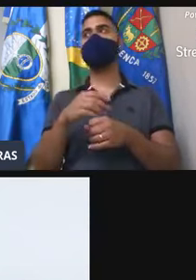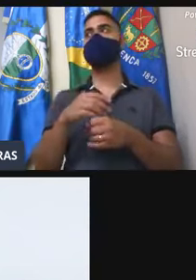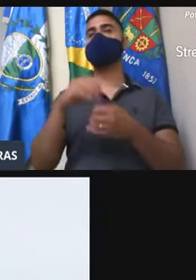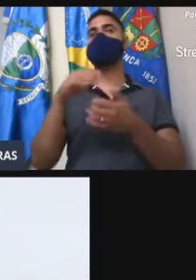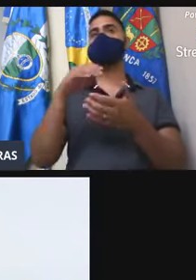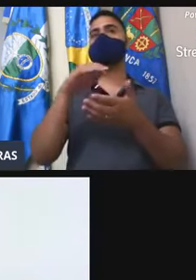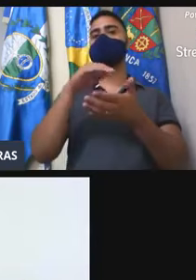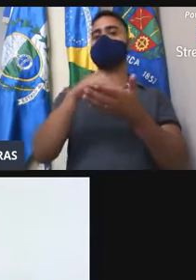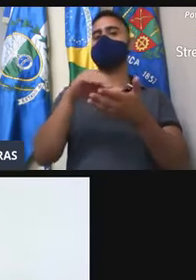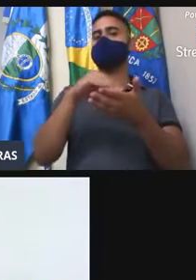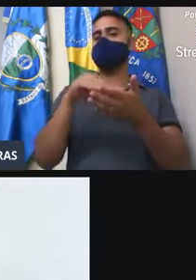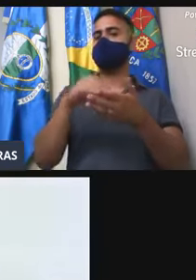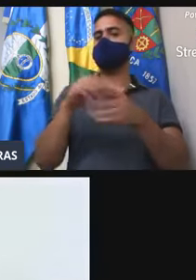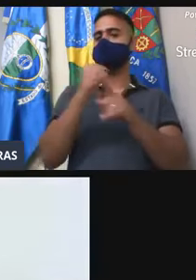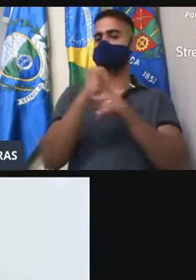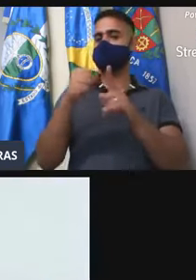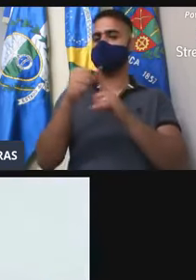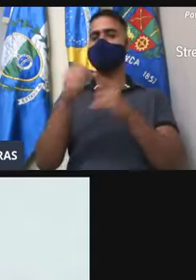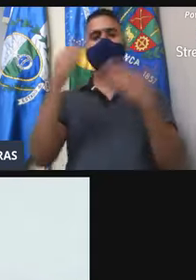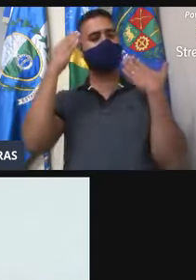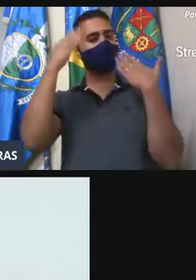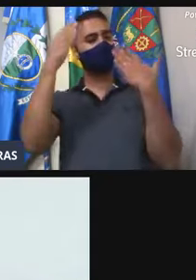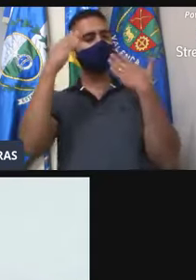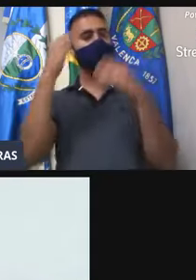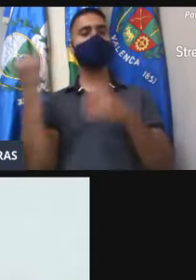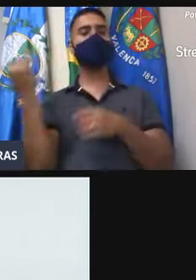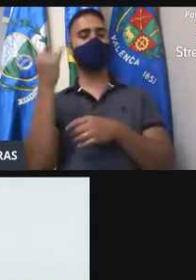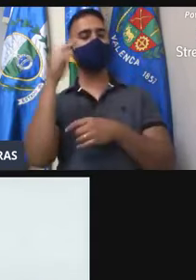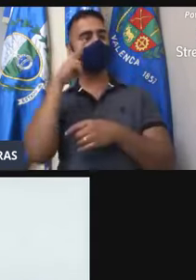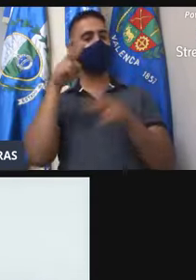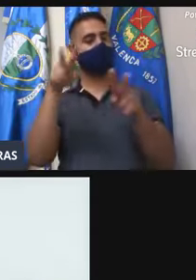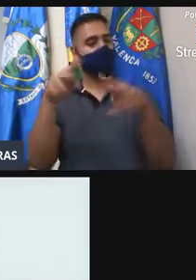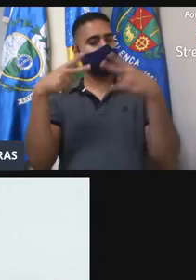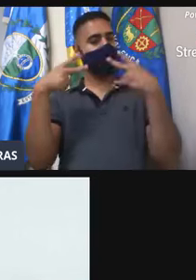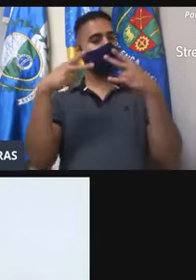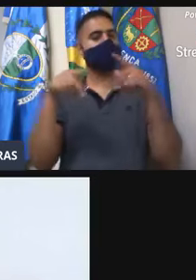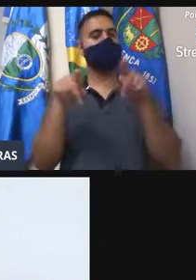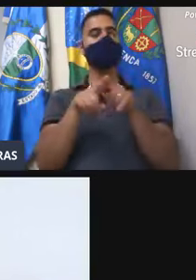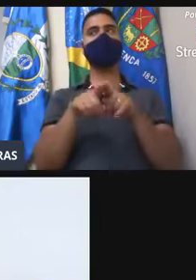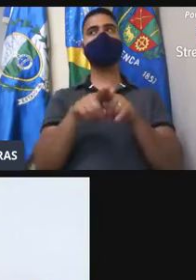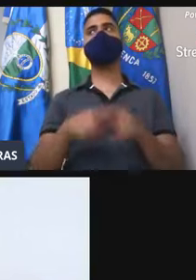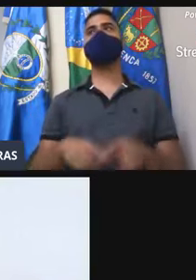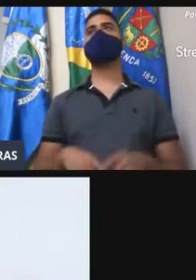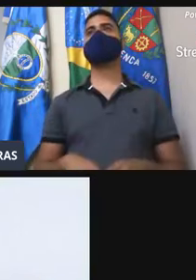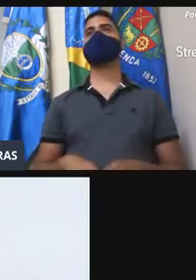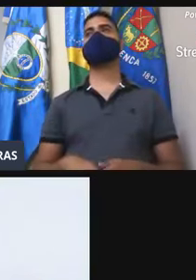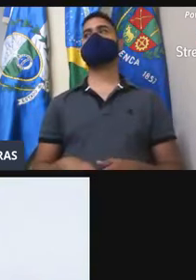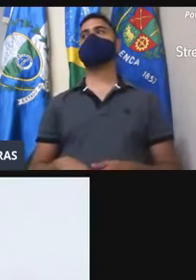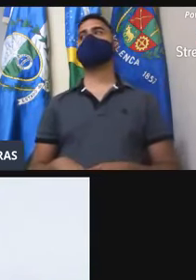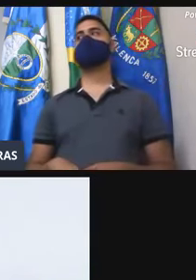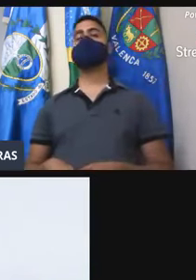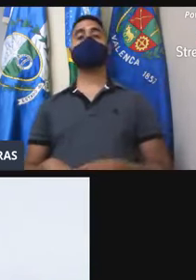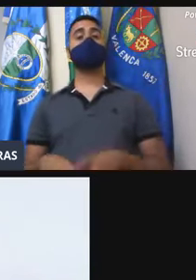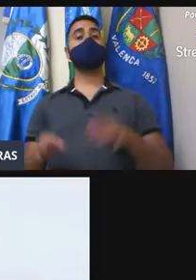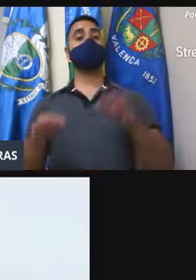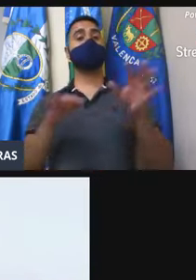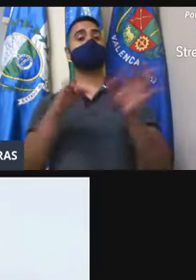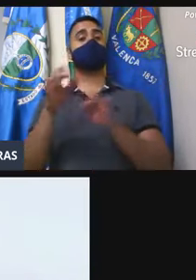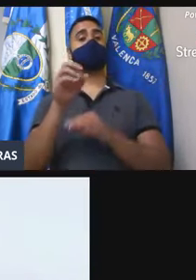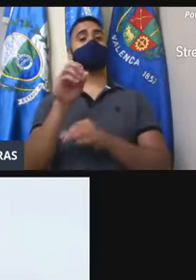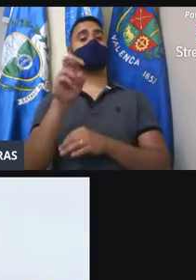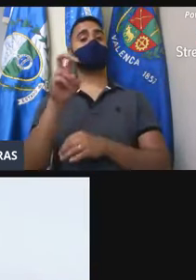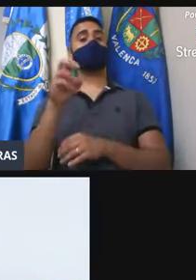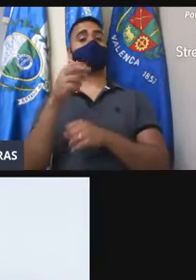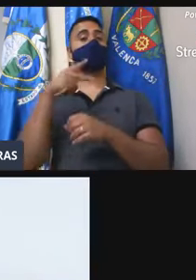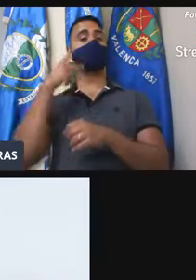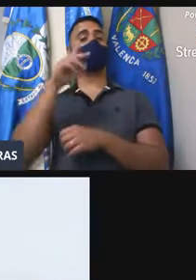Social, muito ativa, todos, muito obrigado, importante ter todos aqui, essa é a essência da democracia. Projeto de resolução 05 do